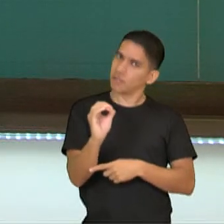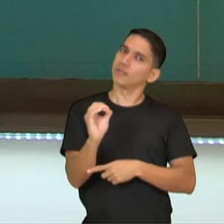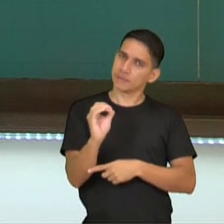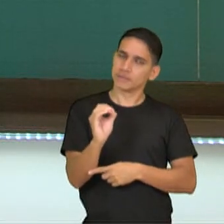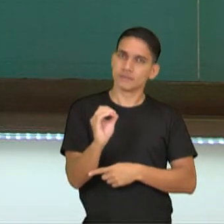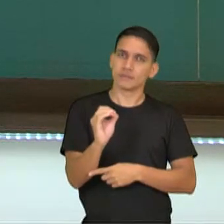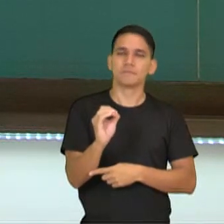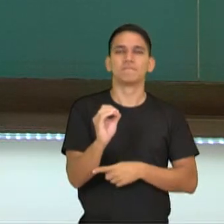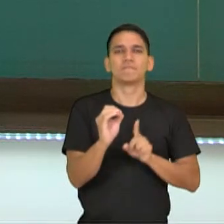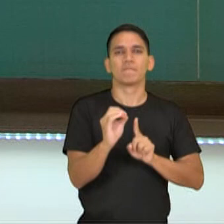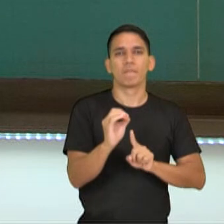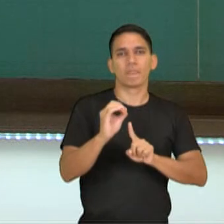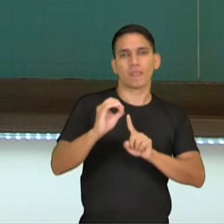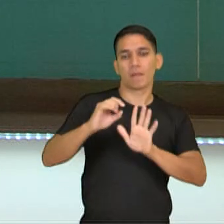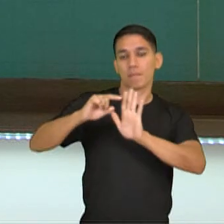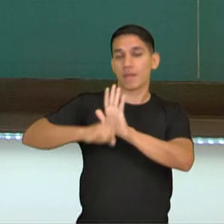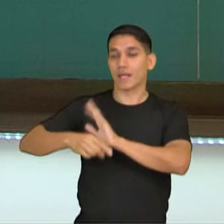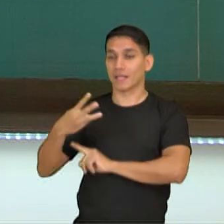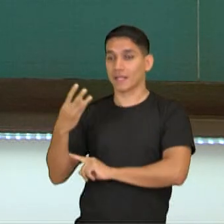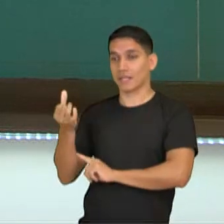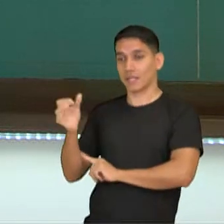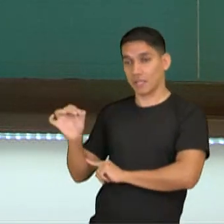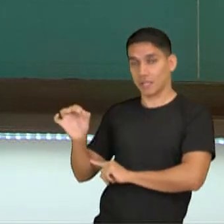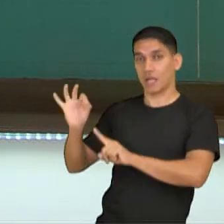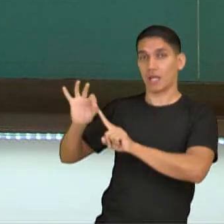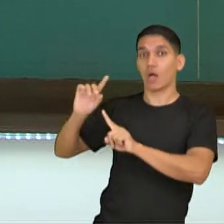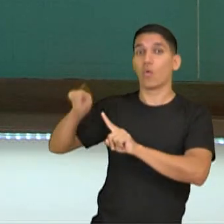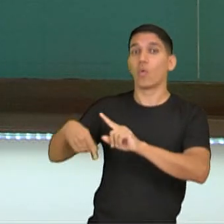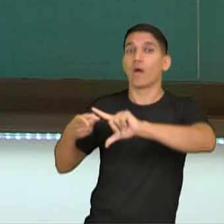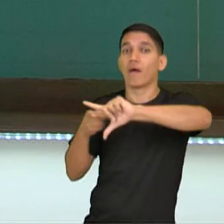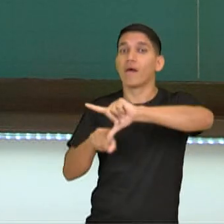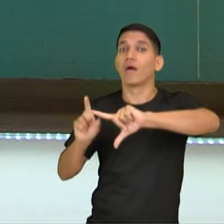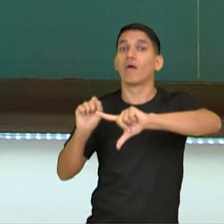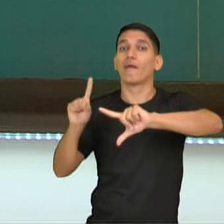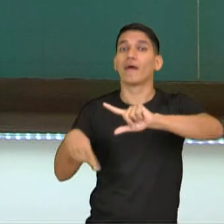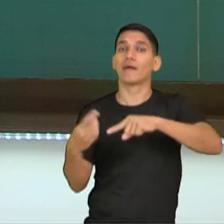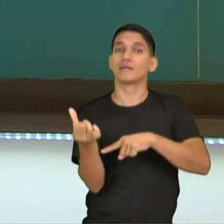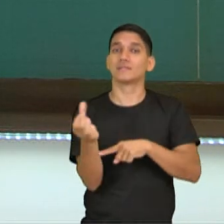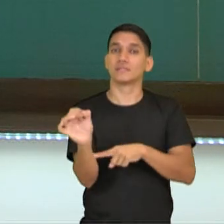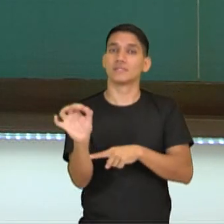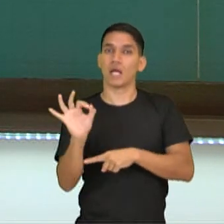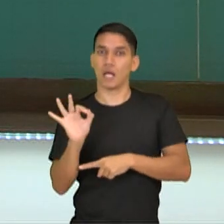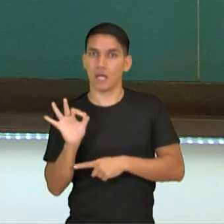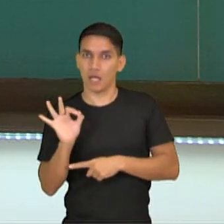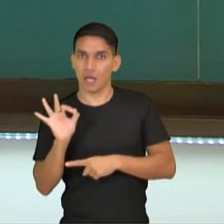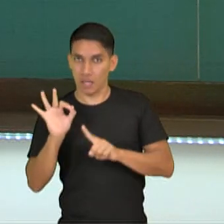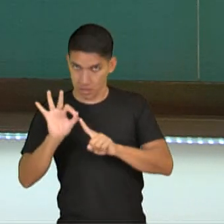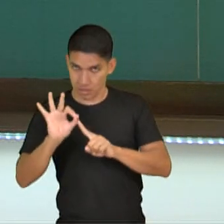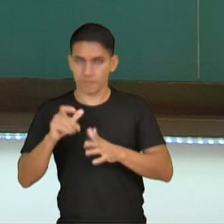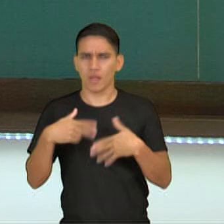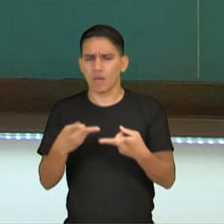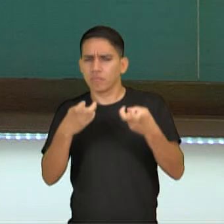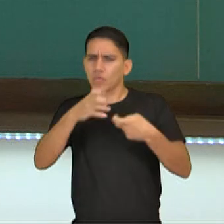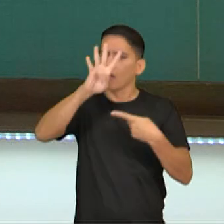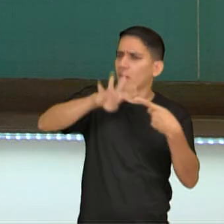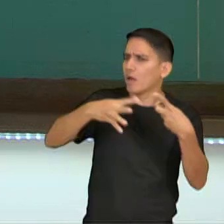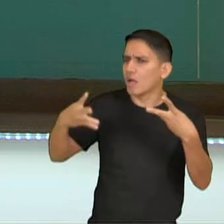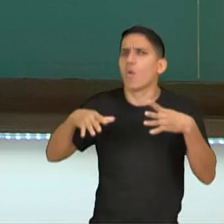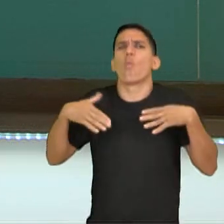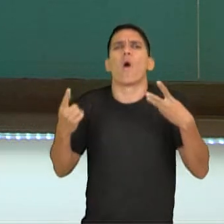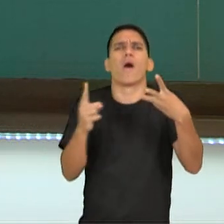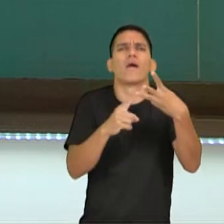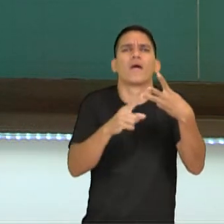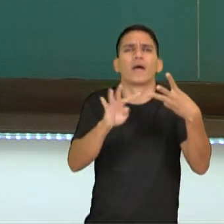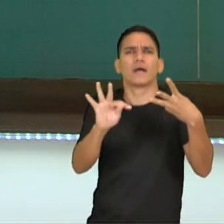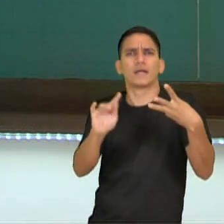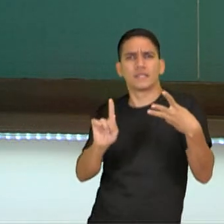ângulo de 360 graus, é o ângulo de 60 graus. Então, eu sei que vou olhar na minha tabelinha qual que é a tangente do ângulo de